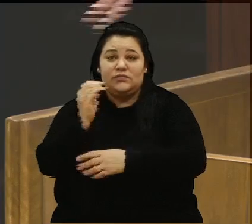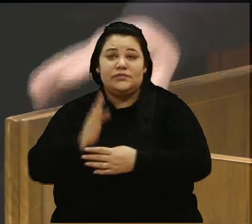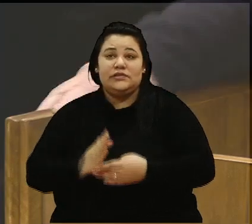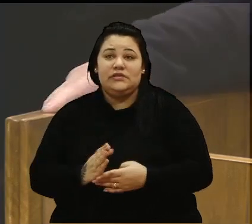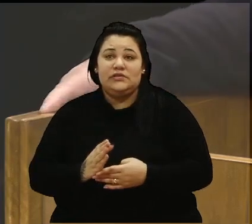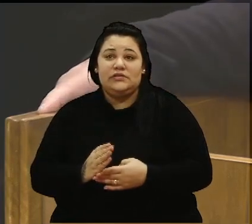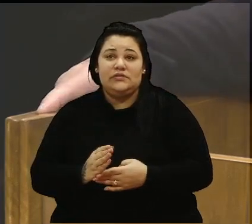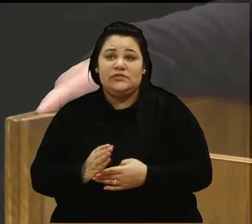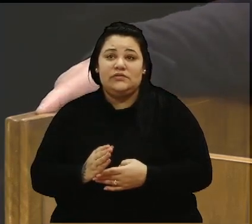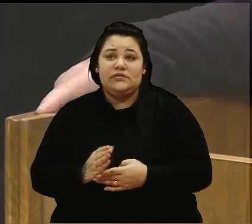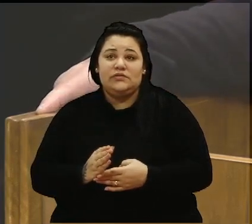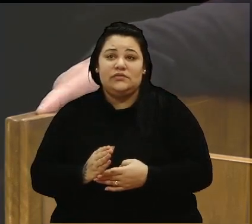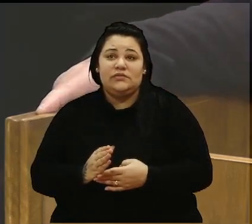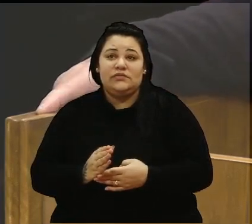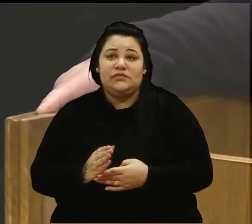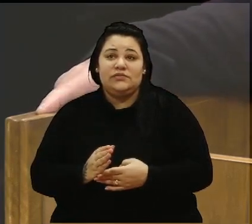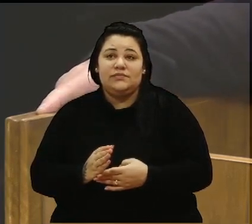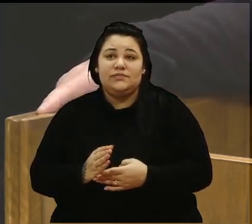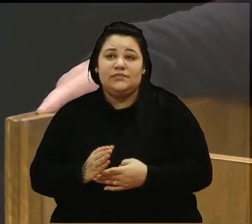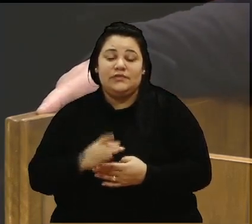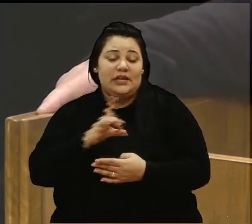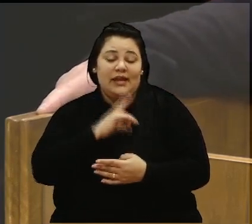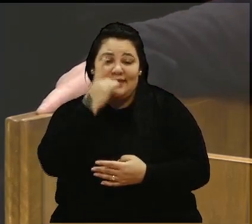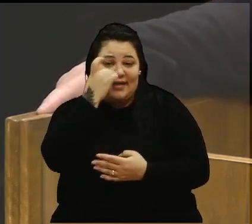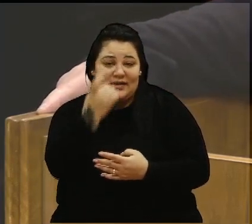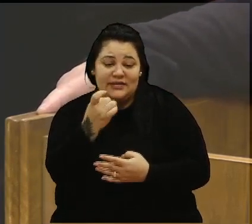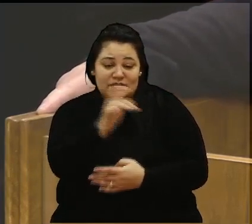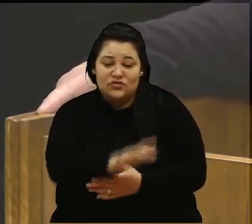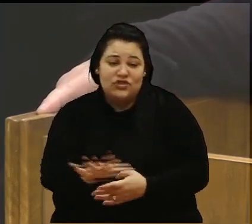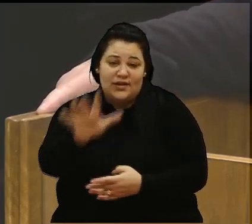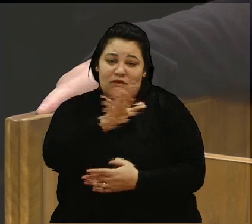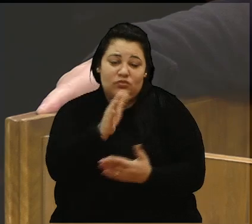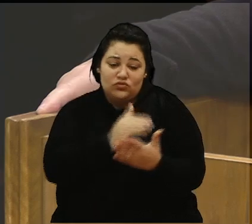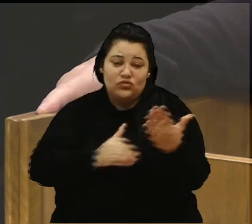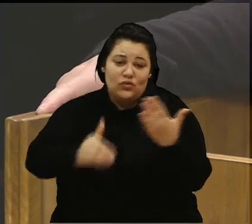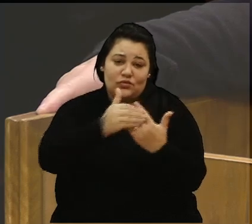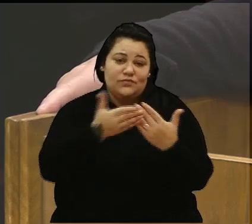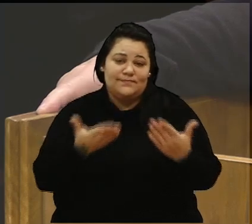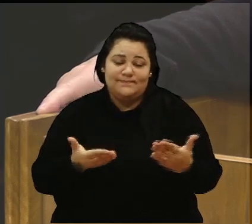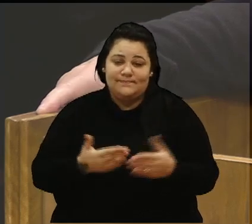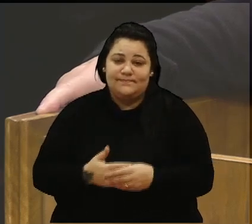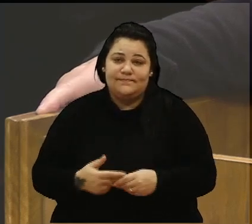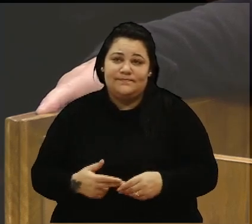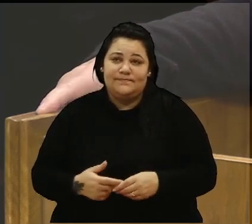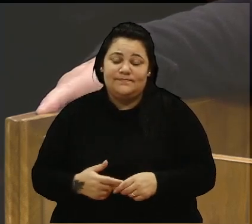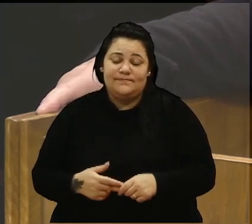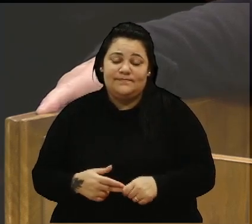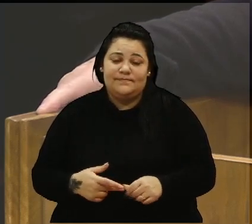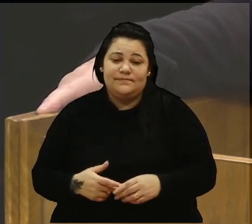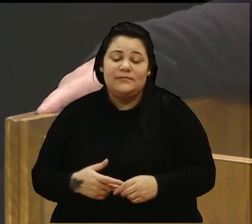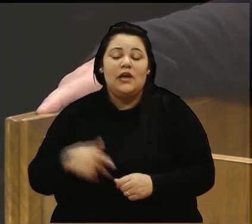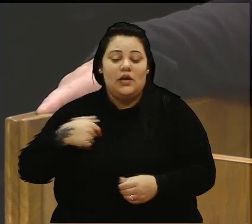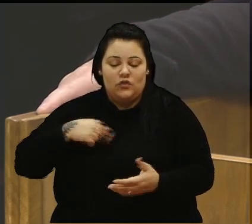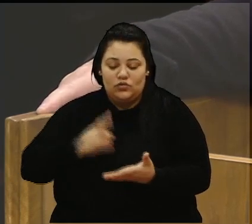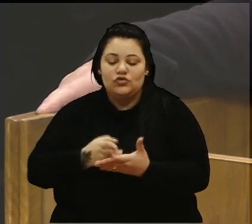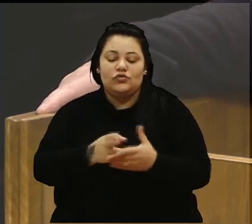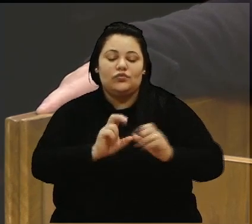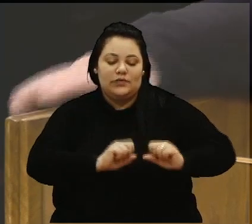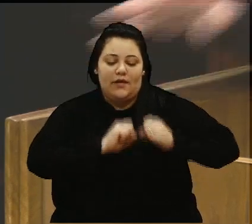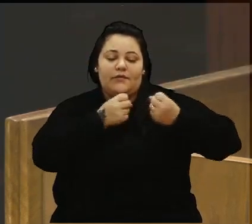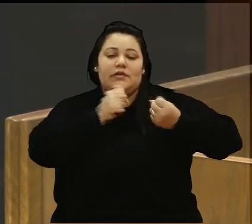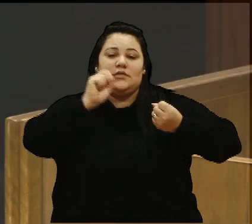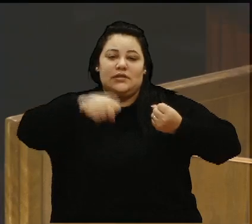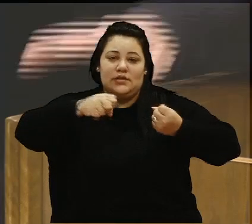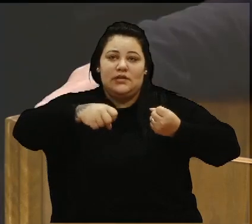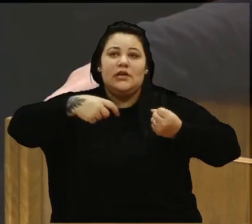foi capturado pelos interesses, né, de um todo como um todo. Então, continuo aqui defendendo e